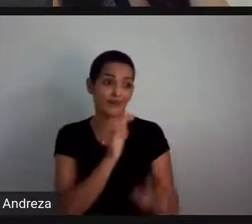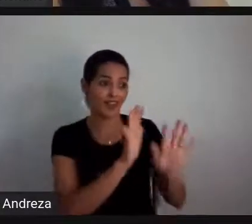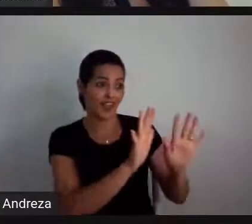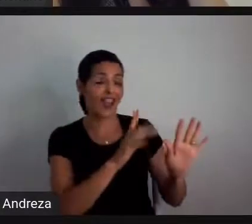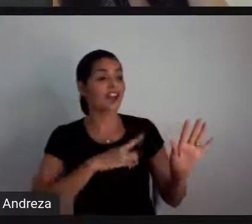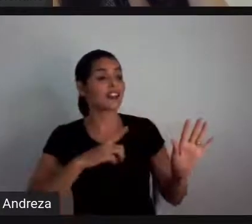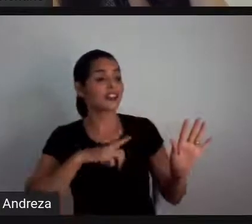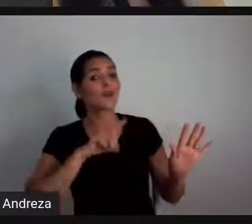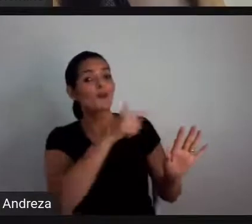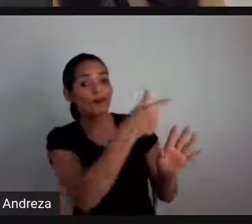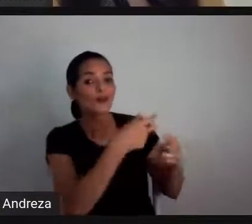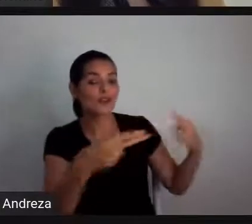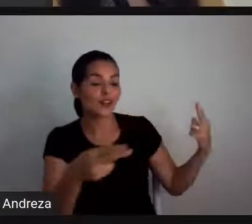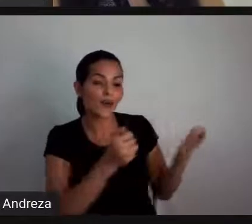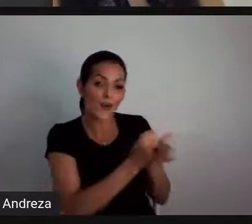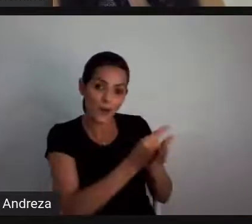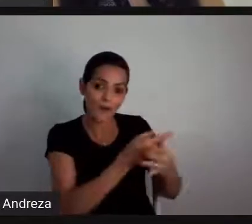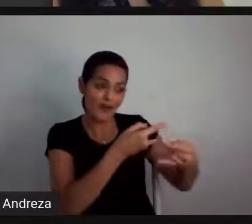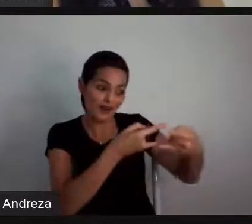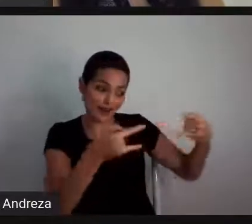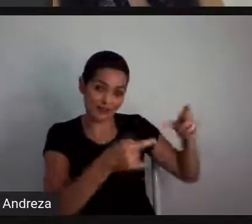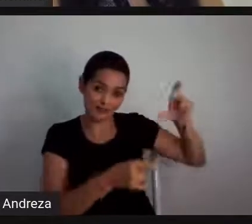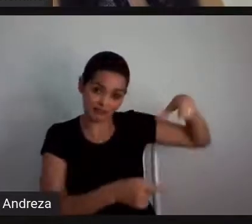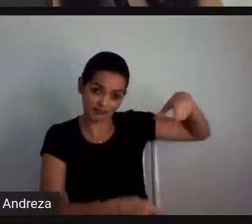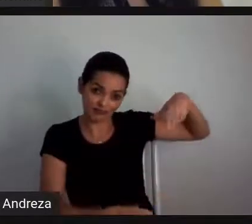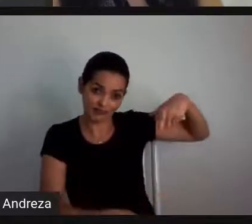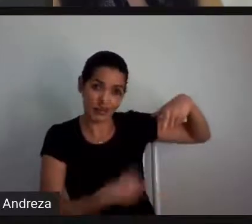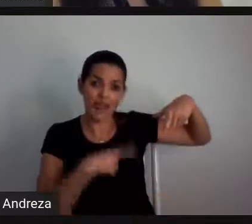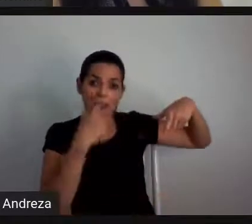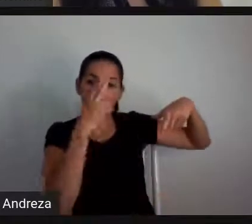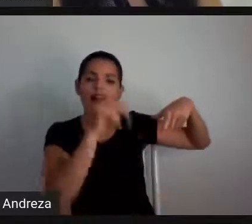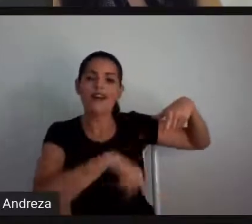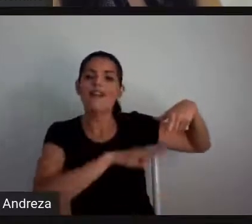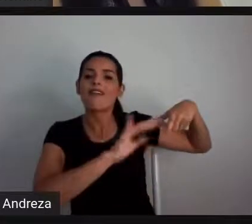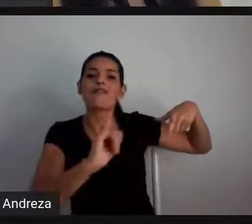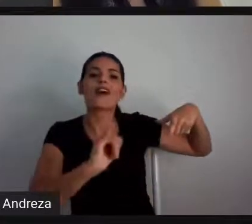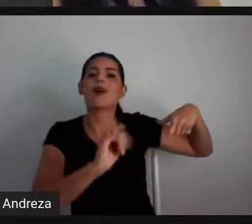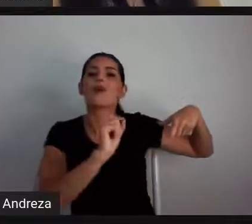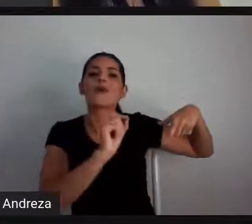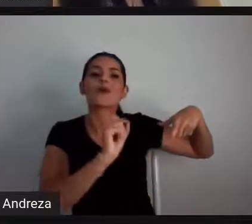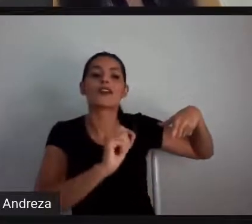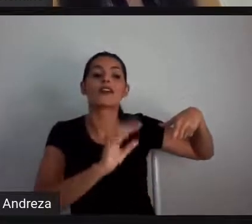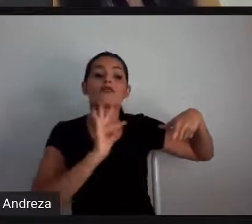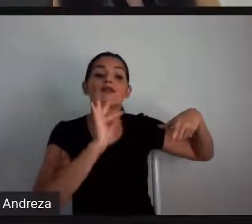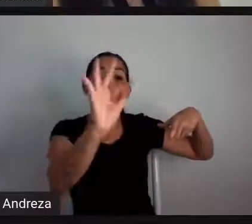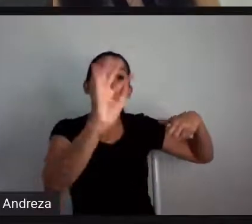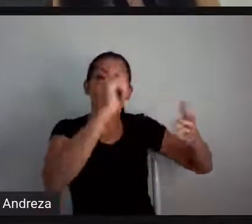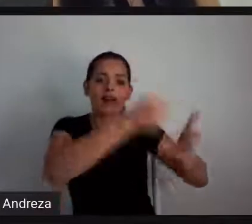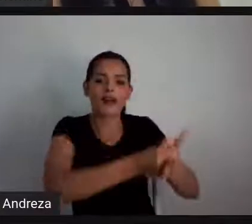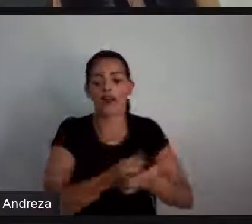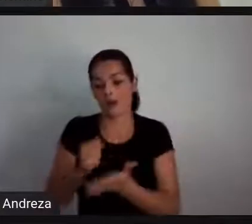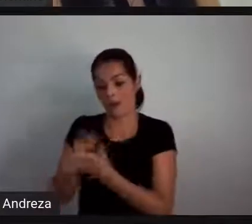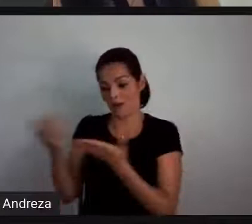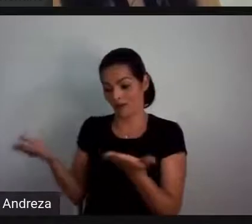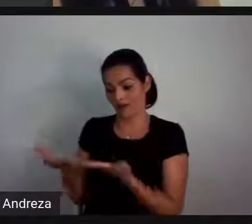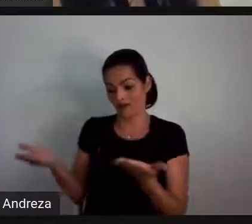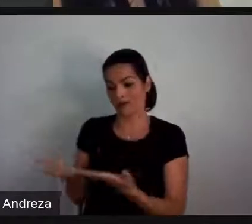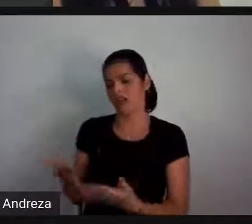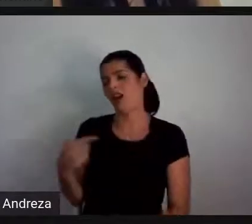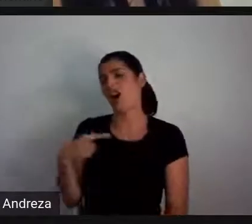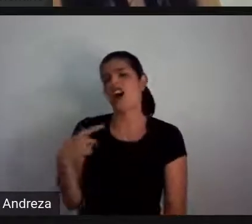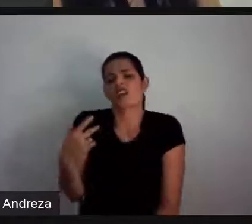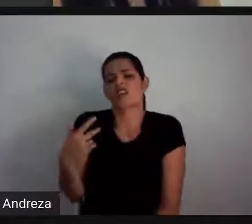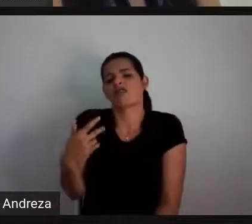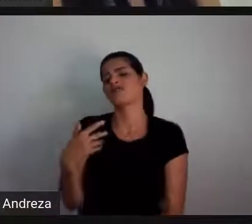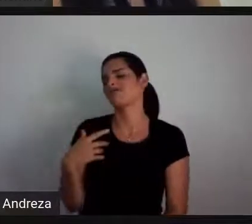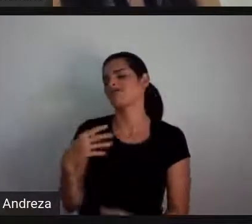Quando você faz a compra por cartão de crédito, você está distanciando o que a gente chama da dor do pagamento, né? Então, você compra agora e agora você parece que